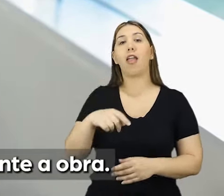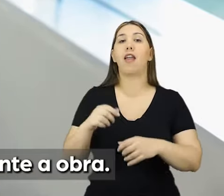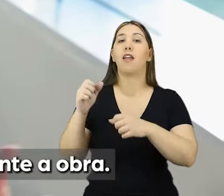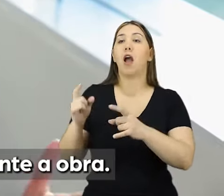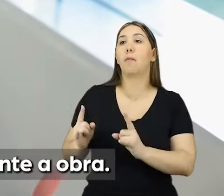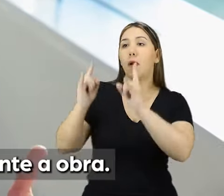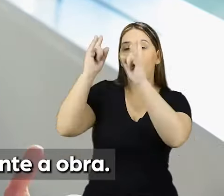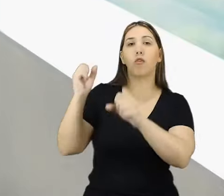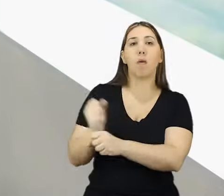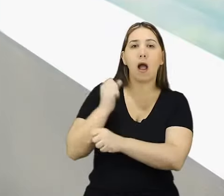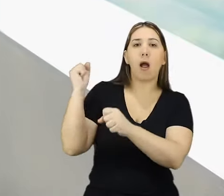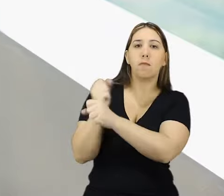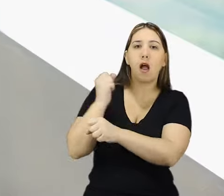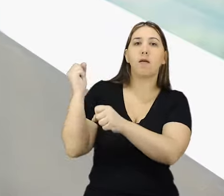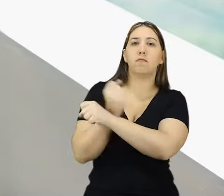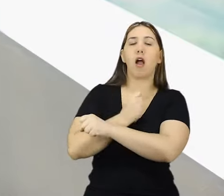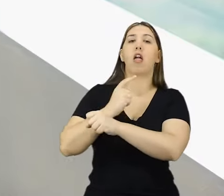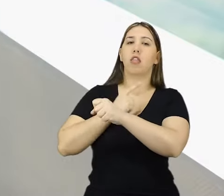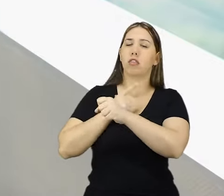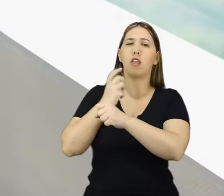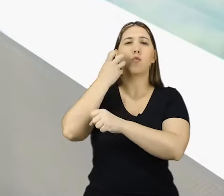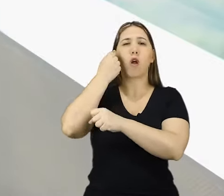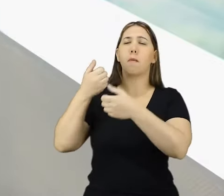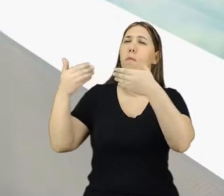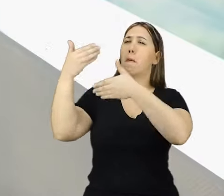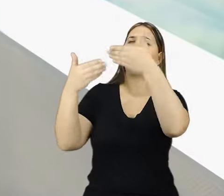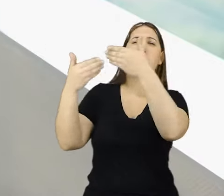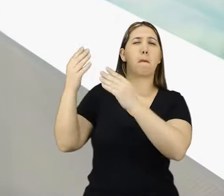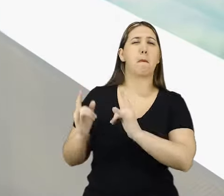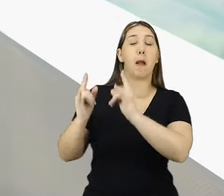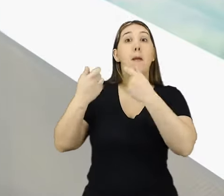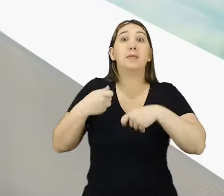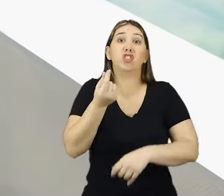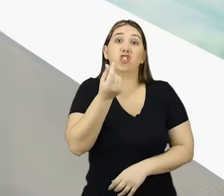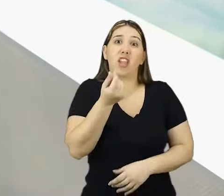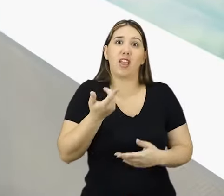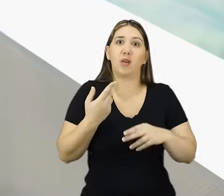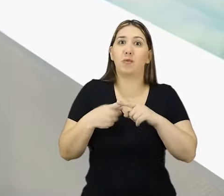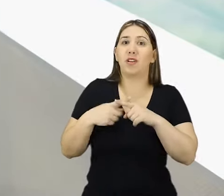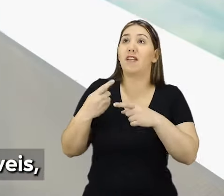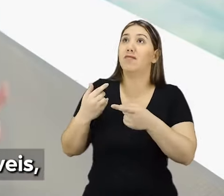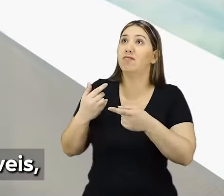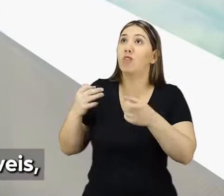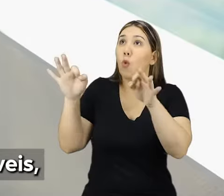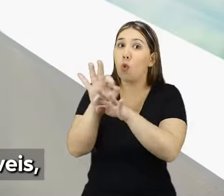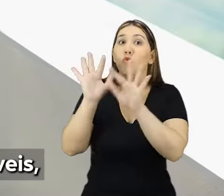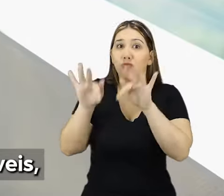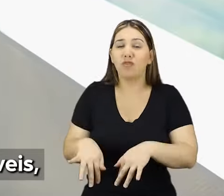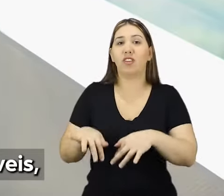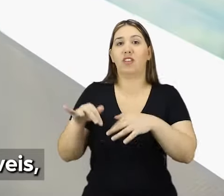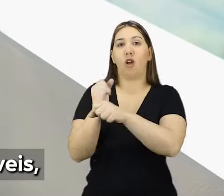aqueles apartamentos durante a obra. Essa empresa precisa de recurso, seja para terminar aquela obra, seja para começar uma outra, né, a